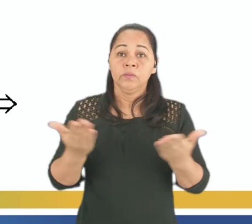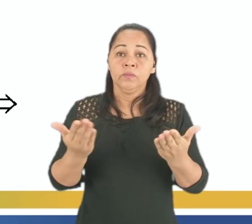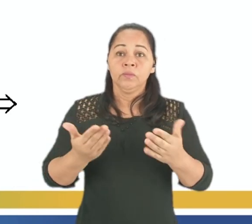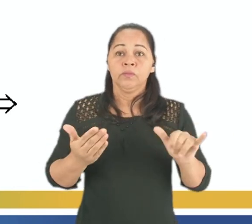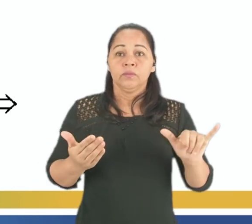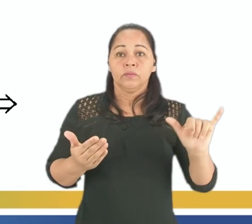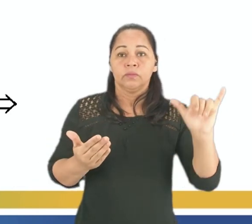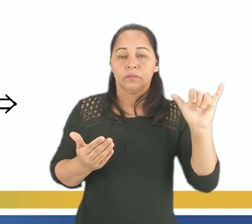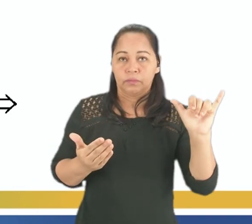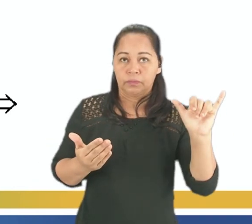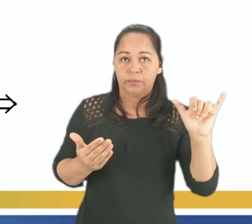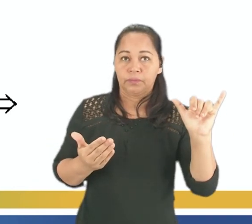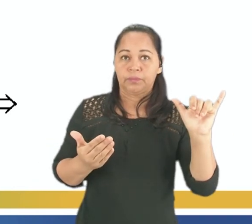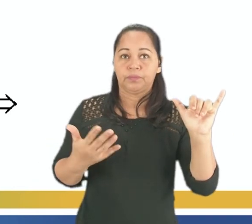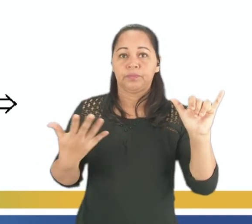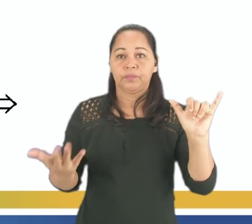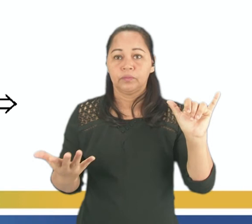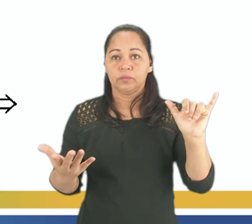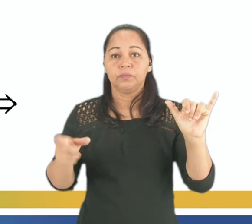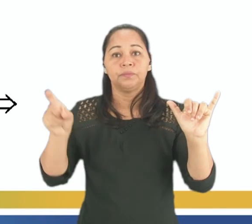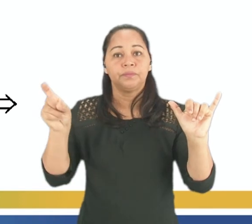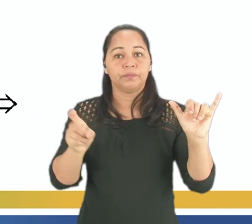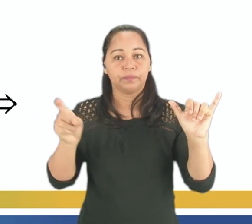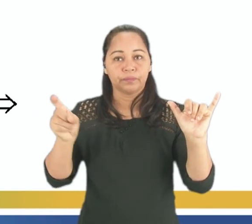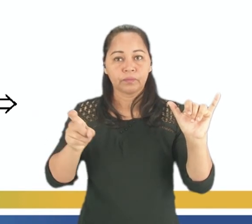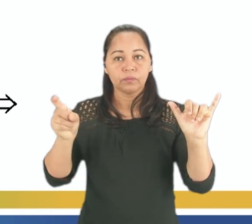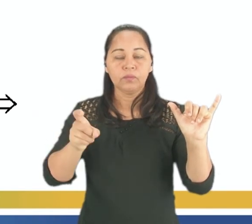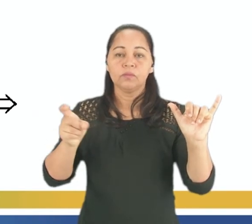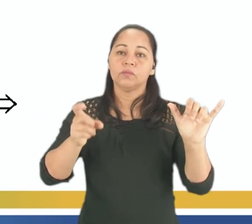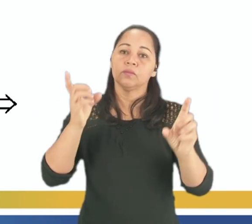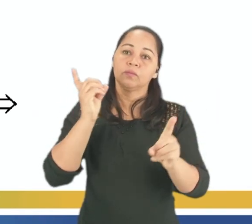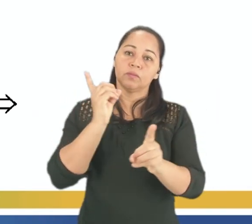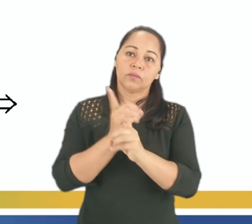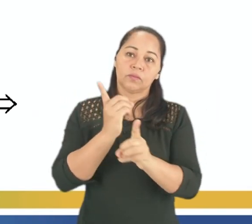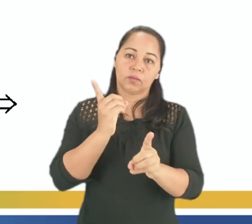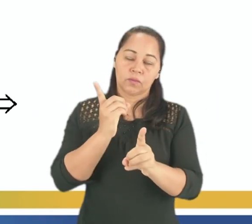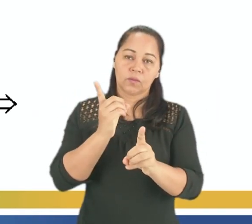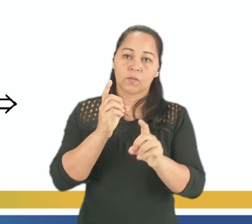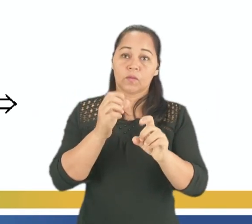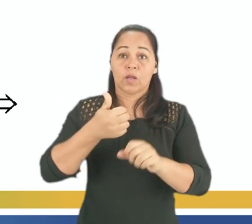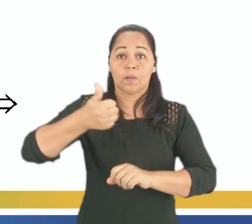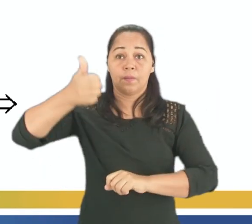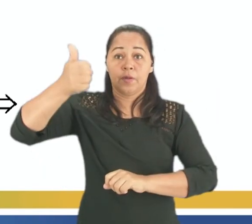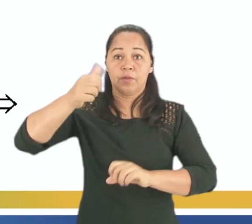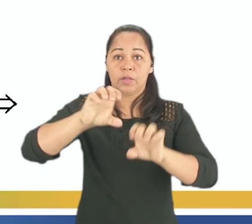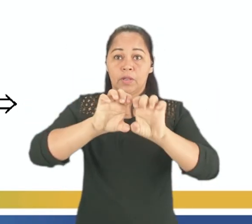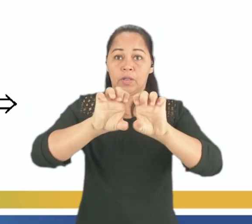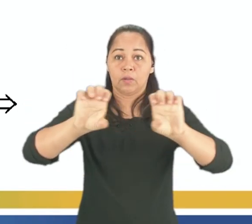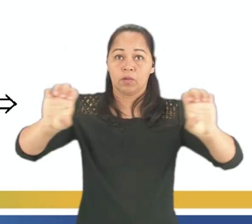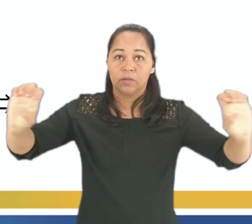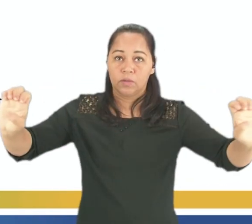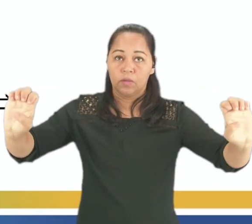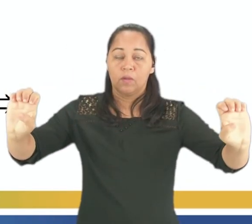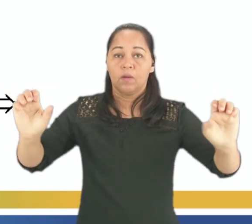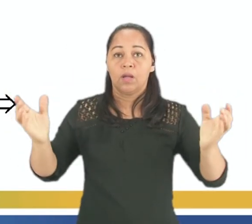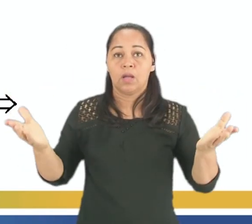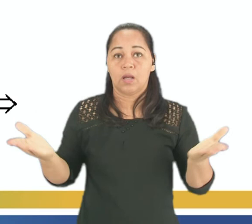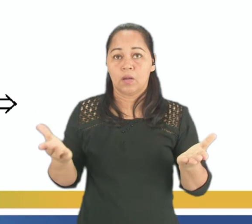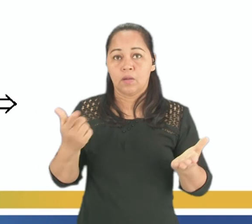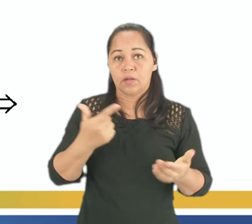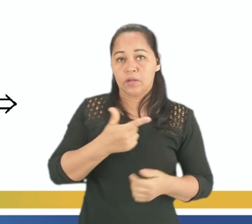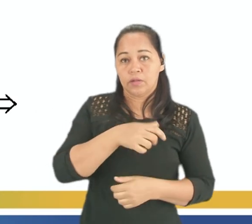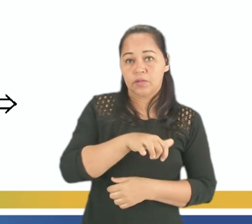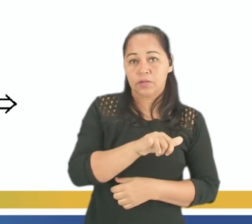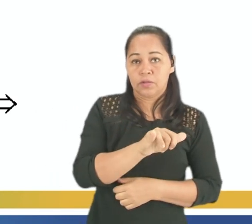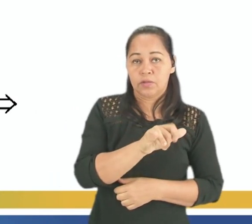y no valor de x encontrado através da primeira equação. Como nós encontramos x igual a